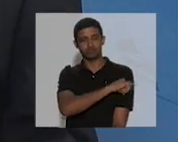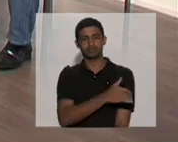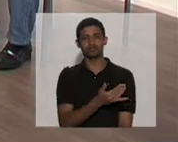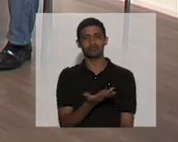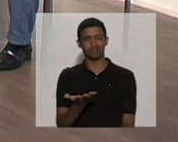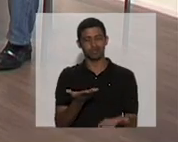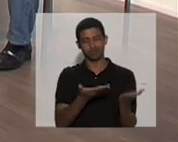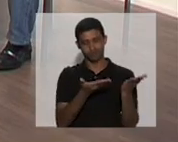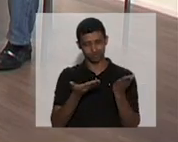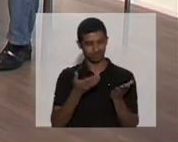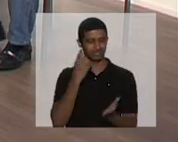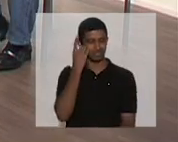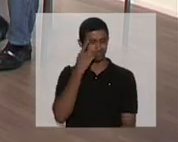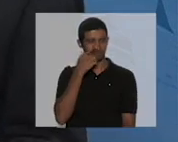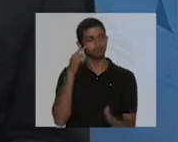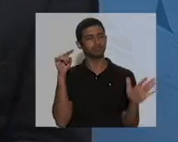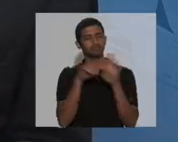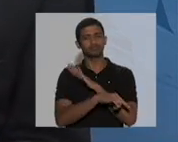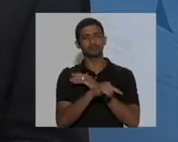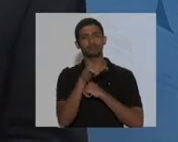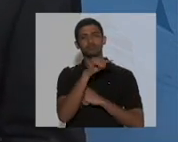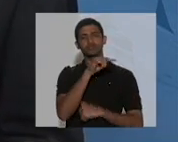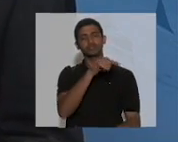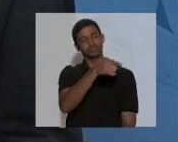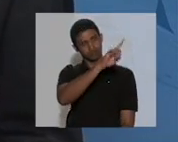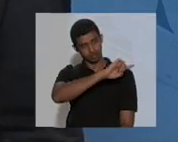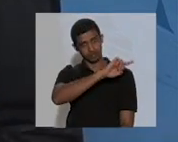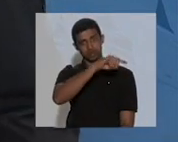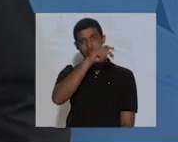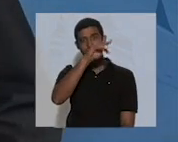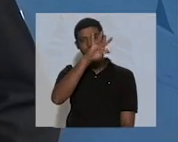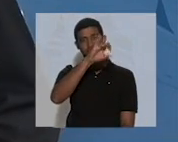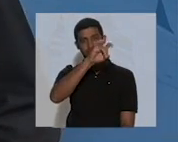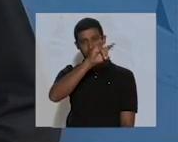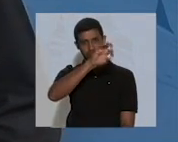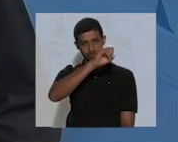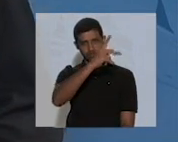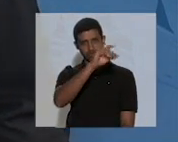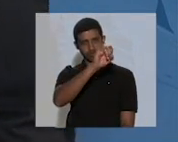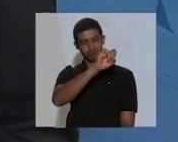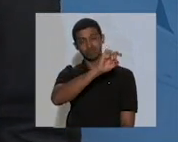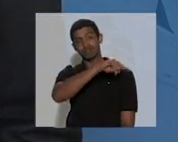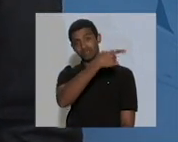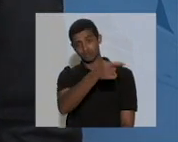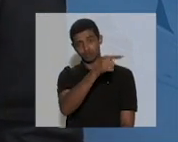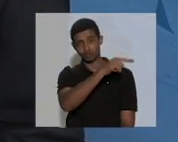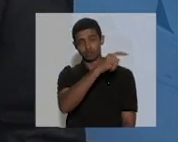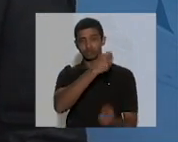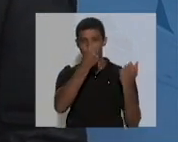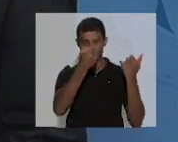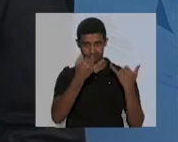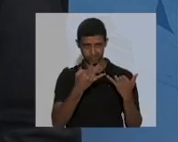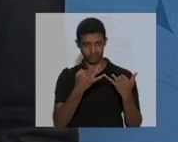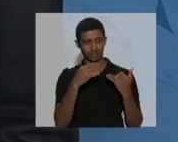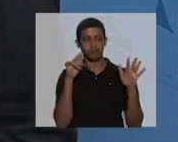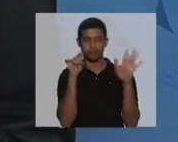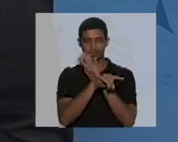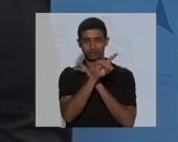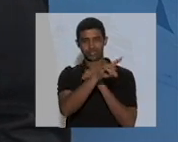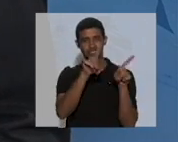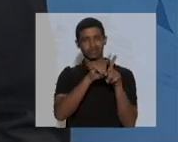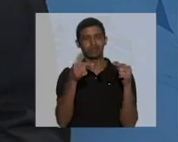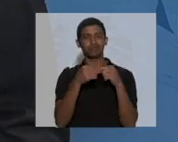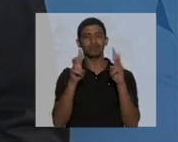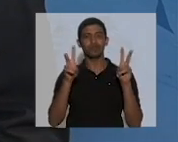Deputado, eu vou pedir licença ao senhor, eu vou fazer a pergunta ao Martinho, e em cima do que o Martinho falar, aí eu vou para o senhor também